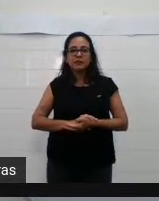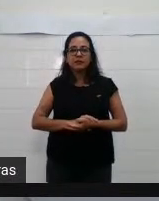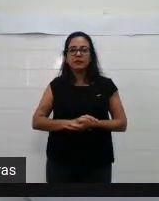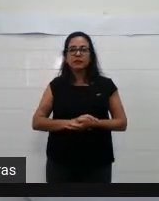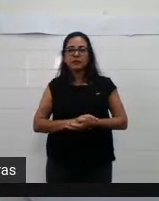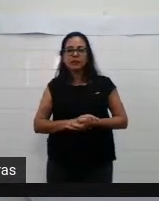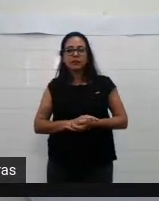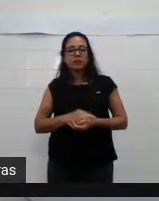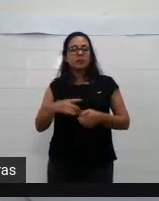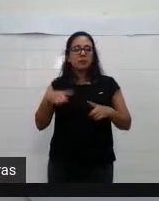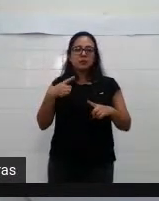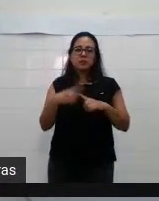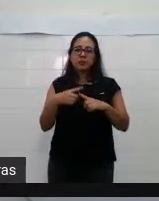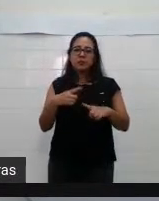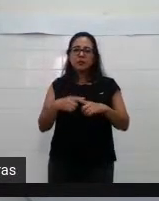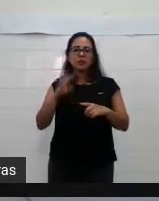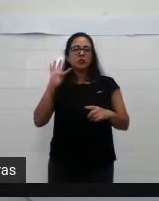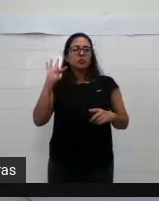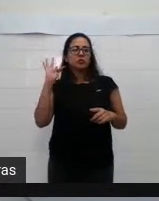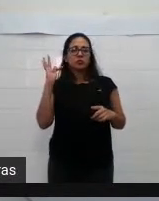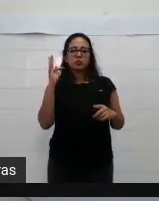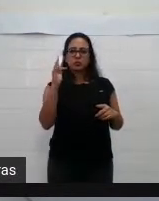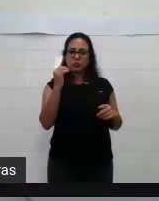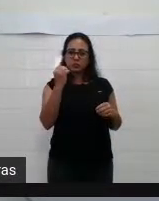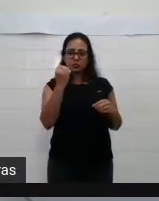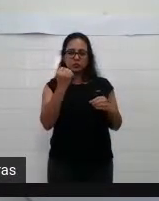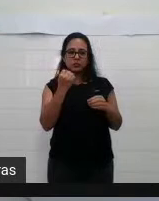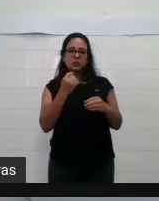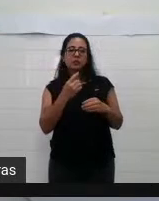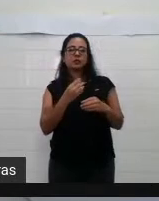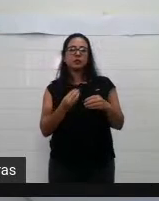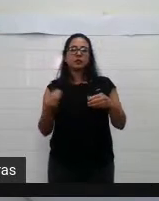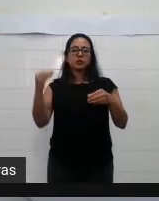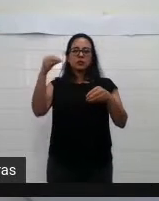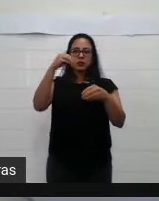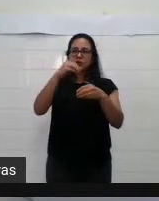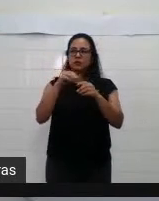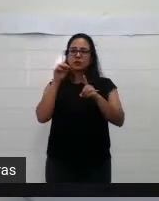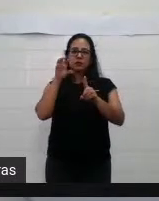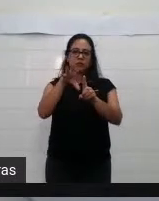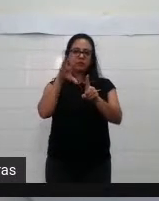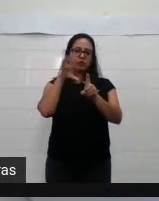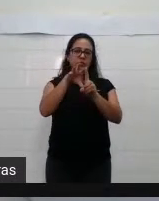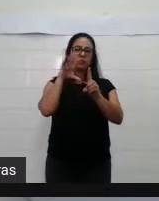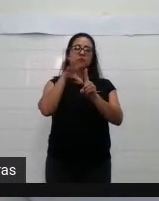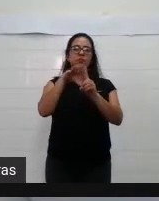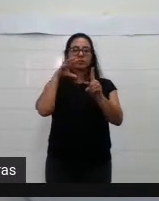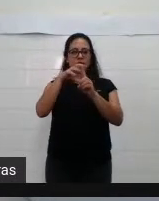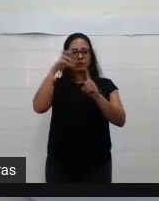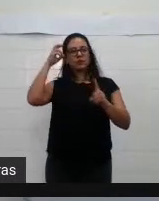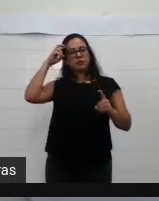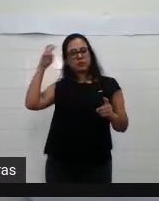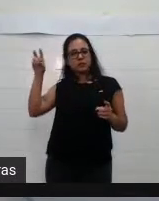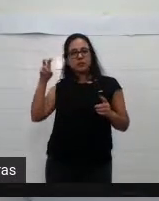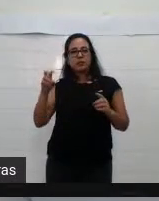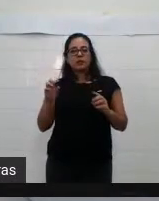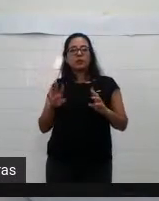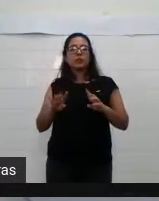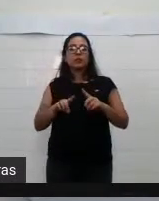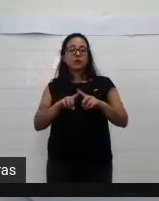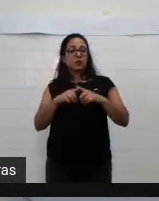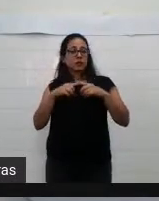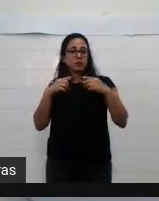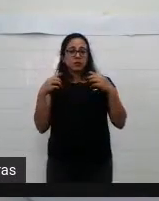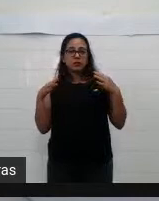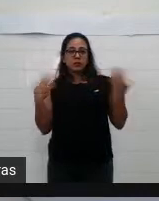porque tudo é atravessado pela cultura, já que é através da cultura que damos sentido às coisas. Então, a árvore só é árvore,